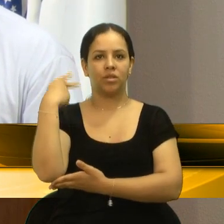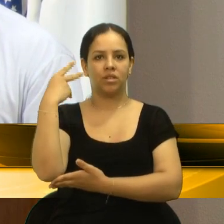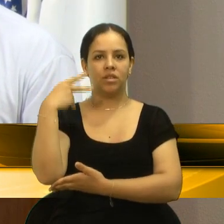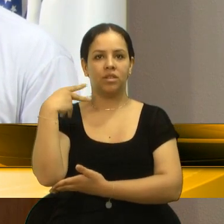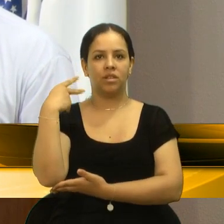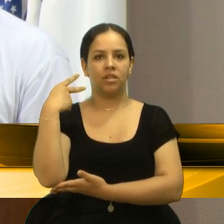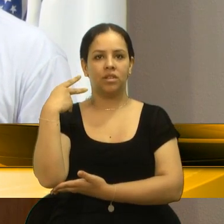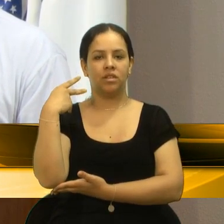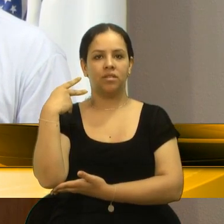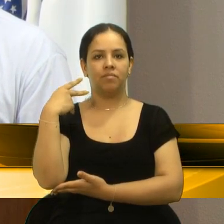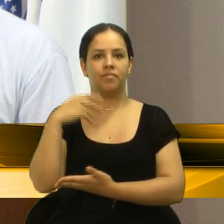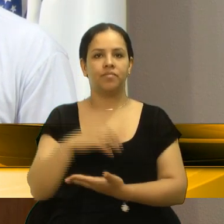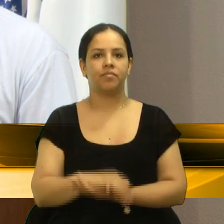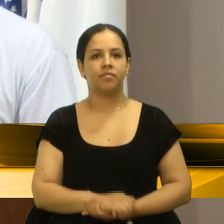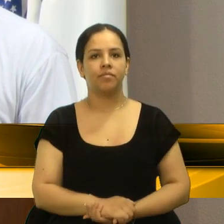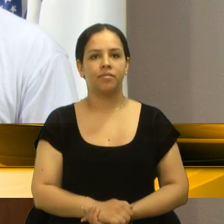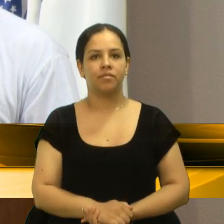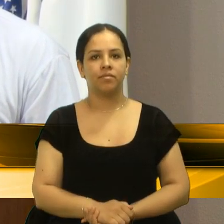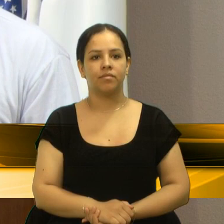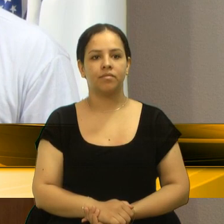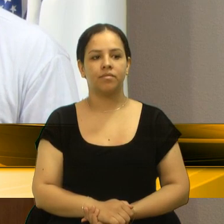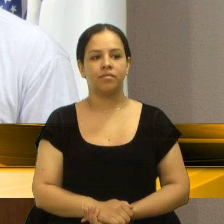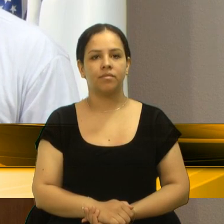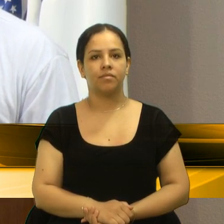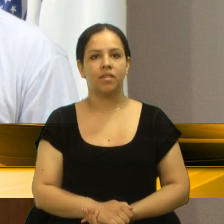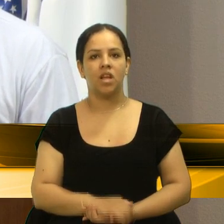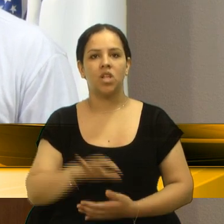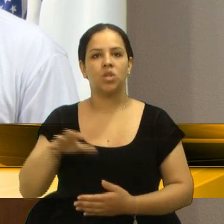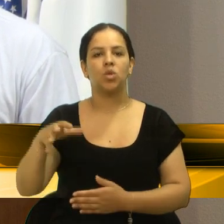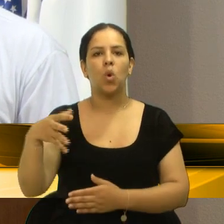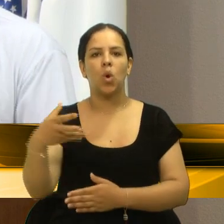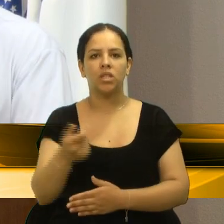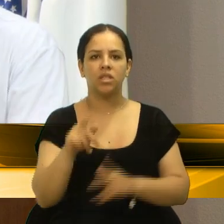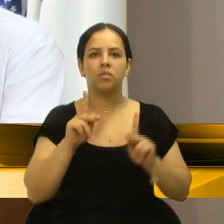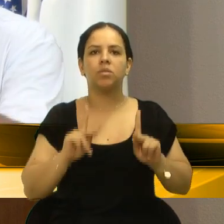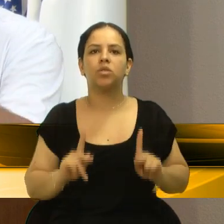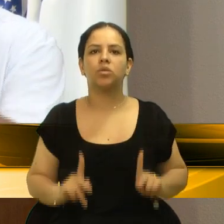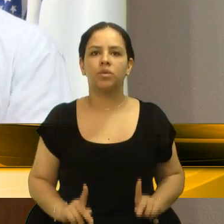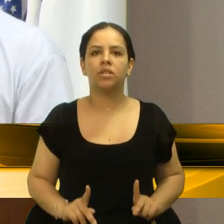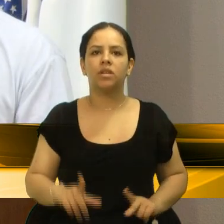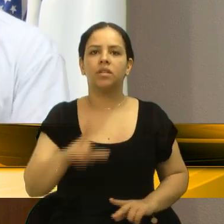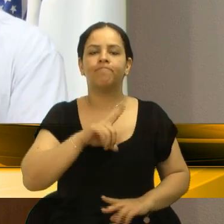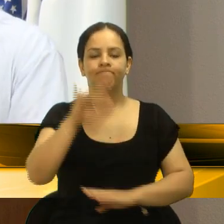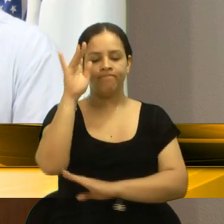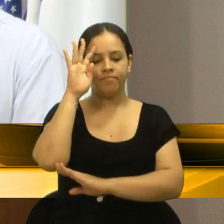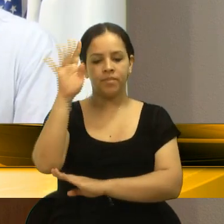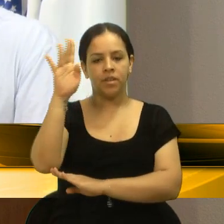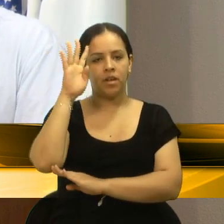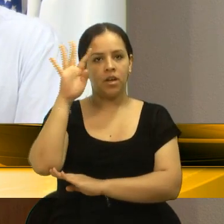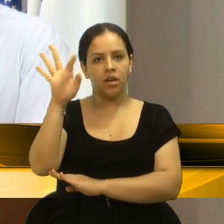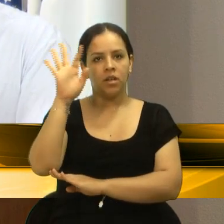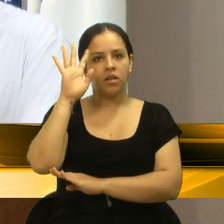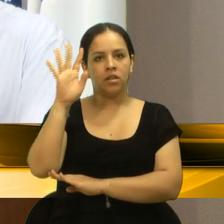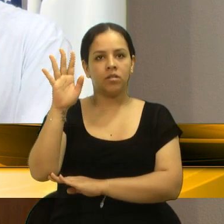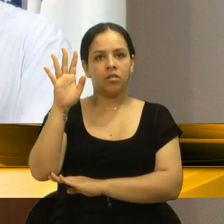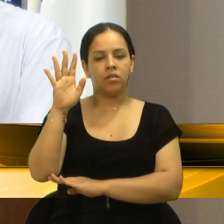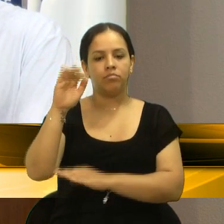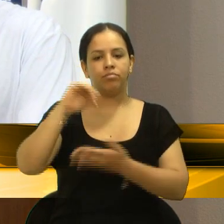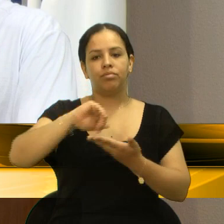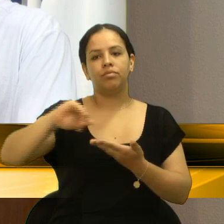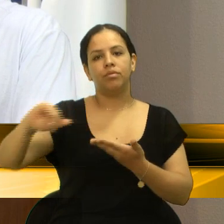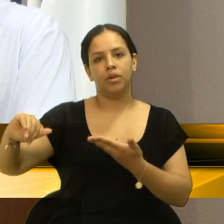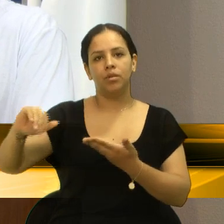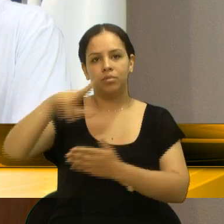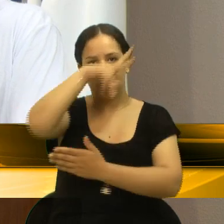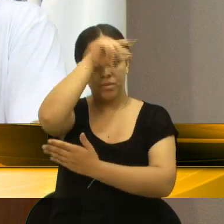em solidariedade a todas as pessoas que tiveram seus sonhos destruídos por esse prefeito. E